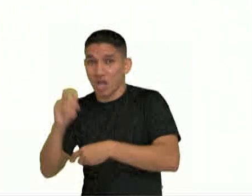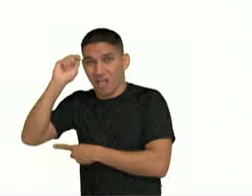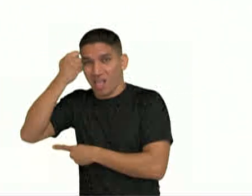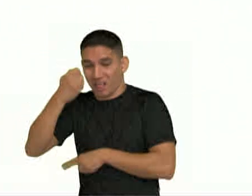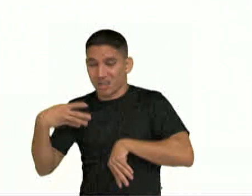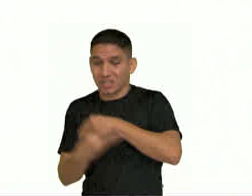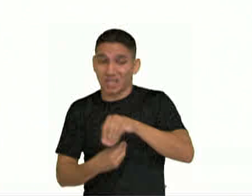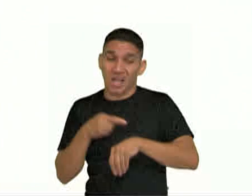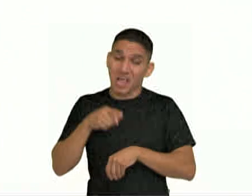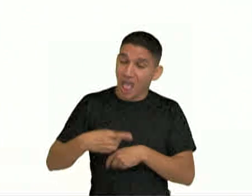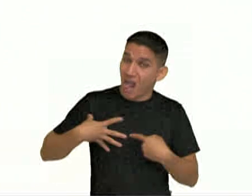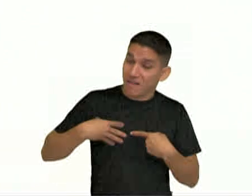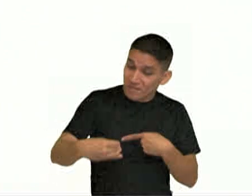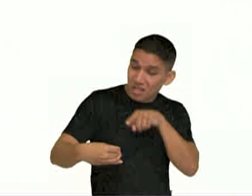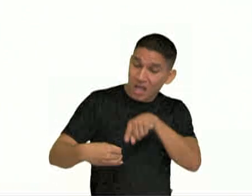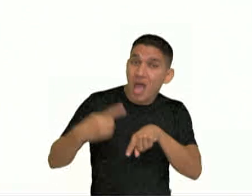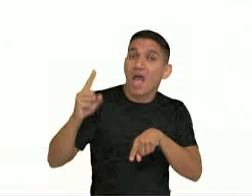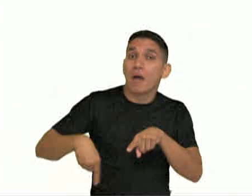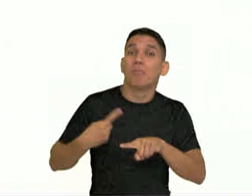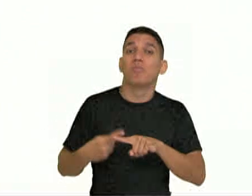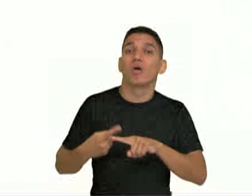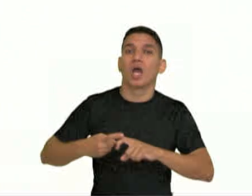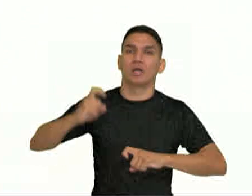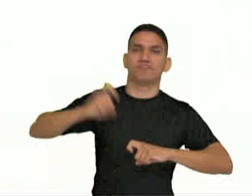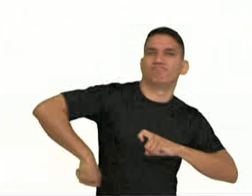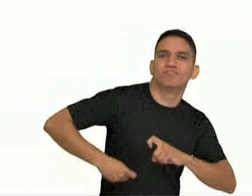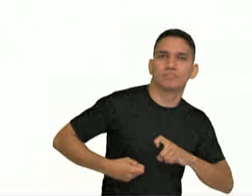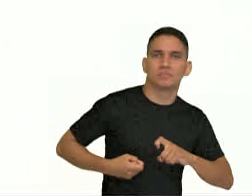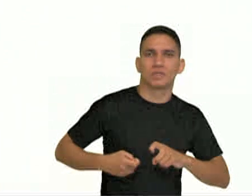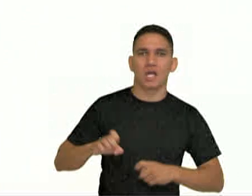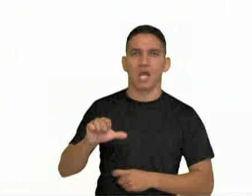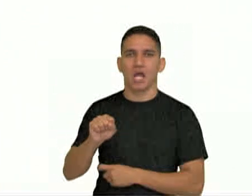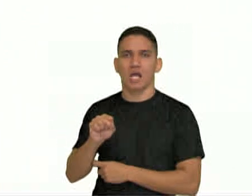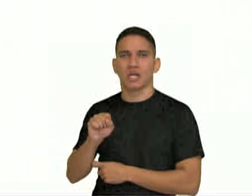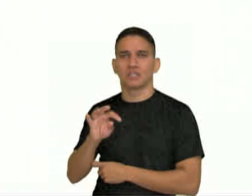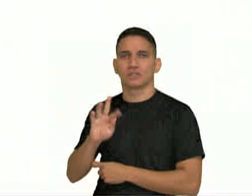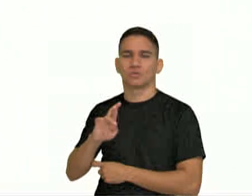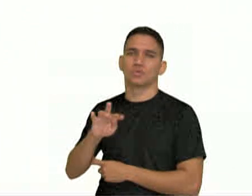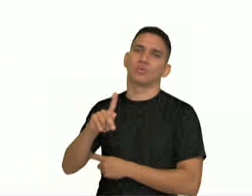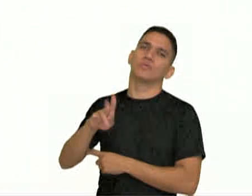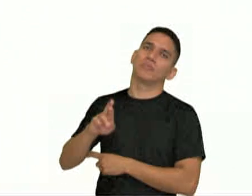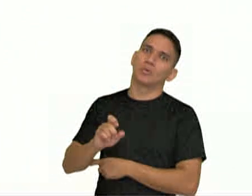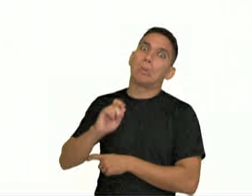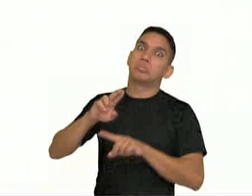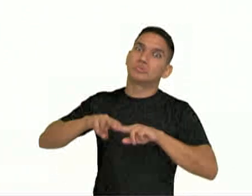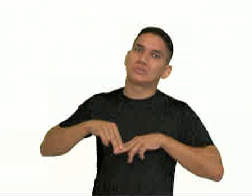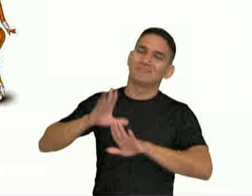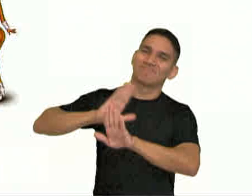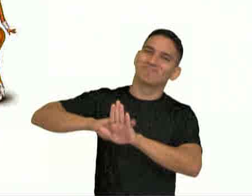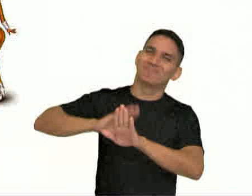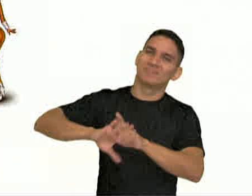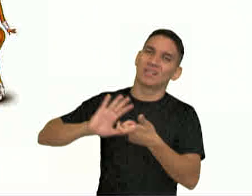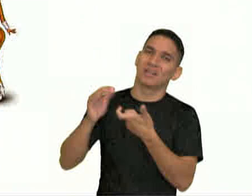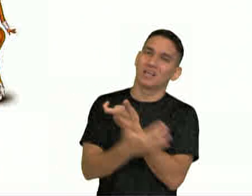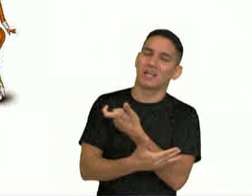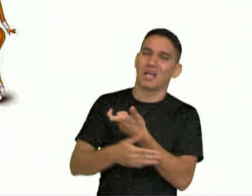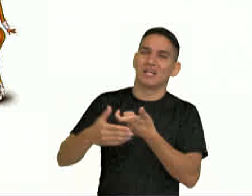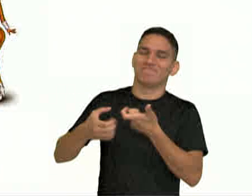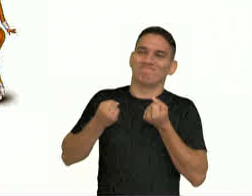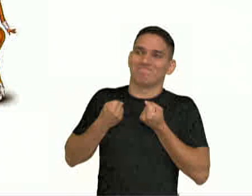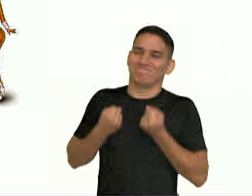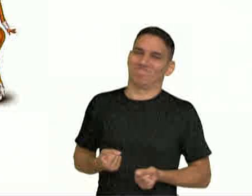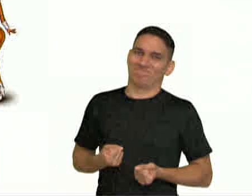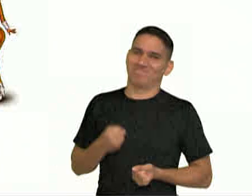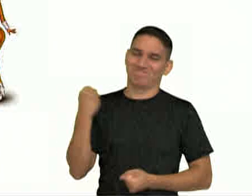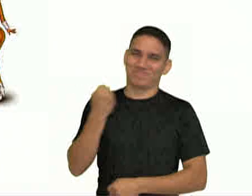de um estupro. Né? Então, também é um termo que traz uma carga muito pesada. E ainda tem um outro lado,